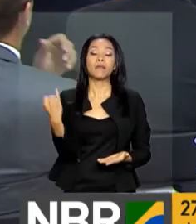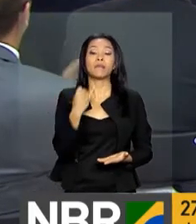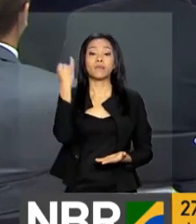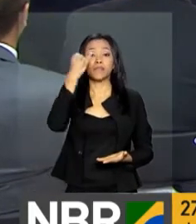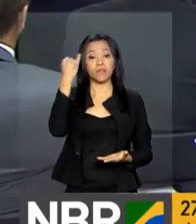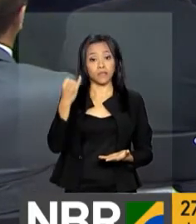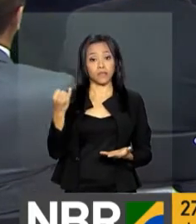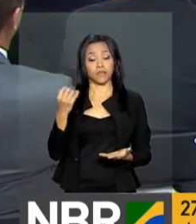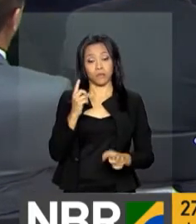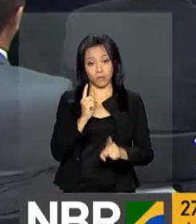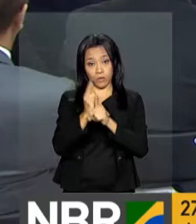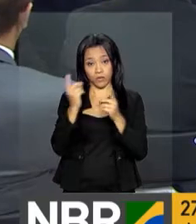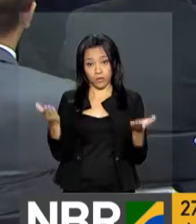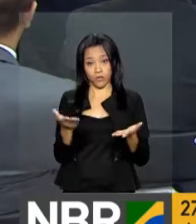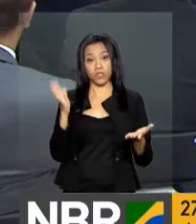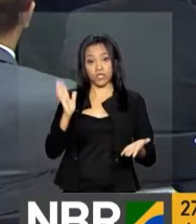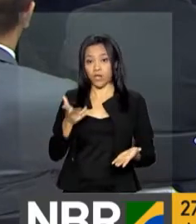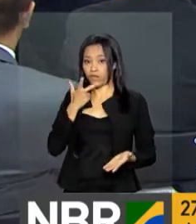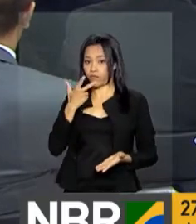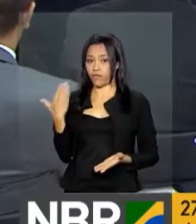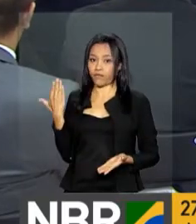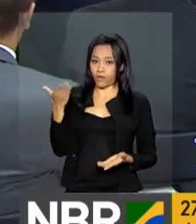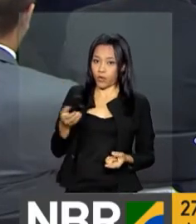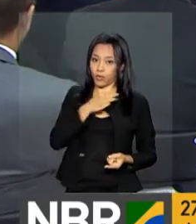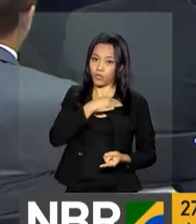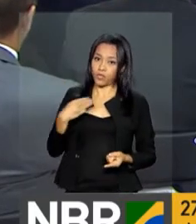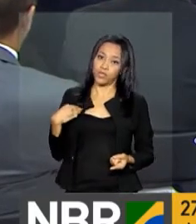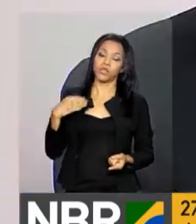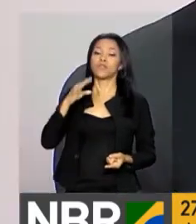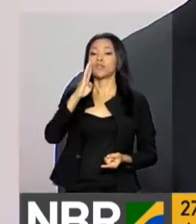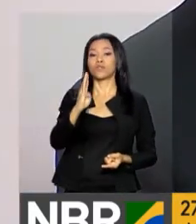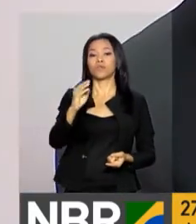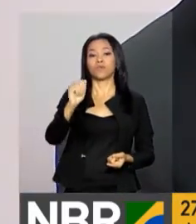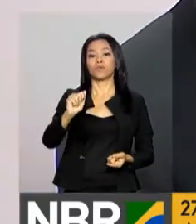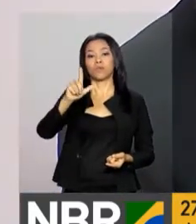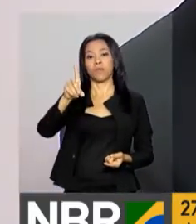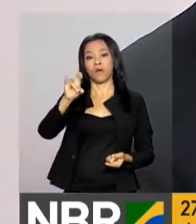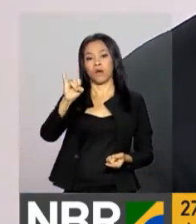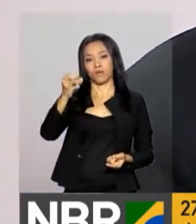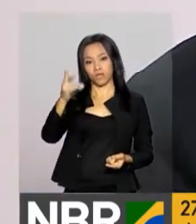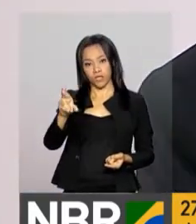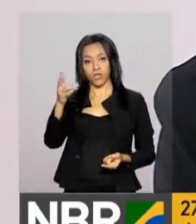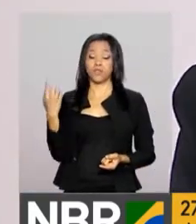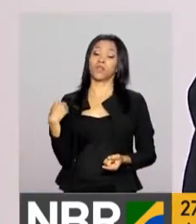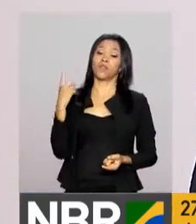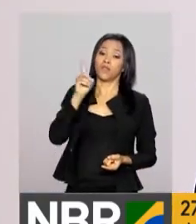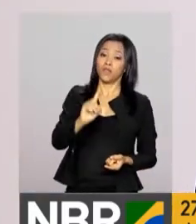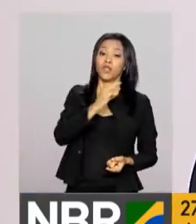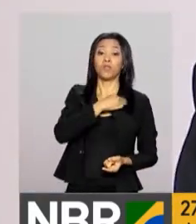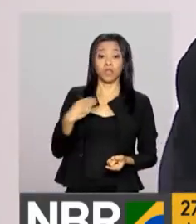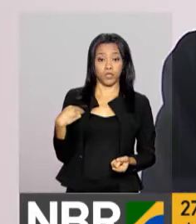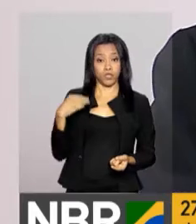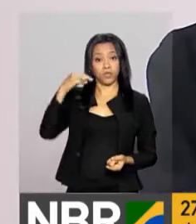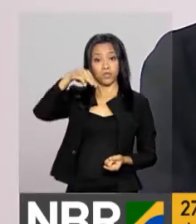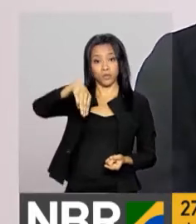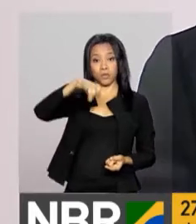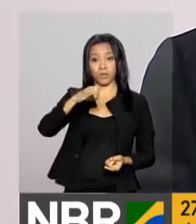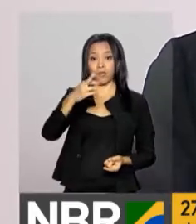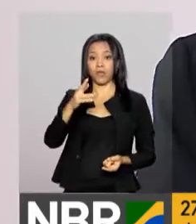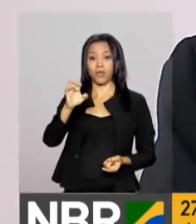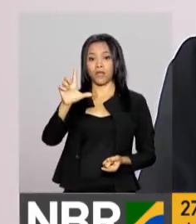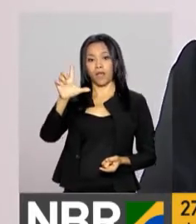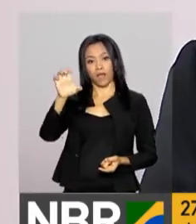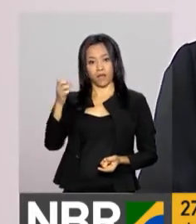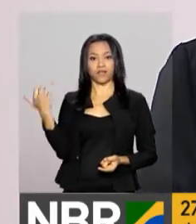como descrito pelo ministro aldir pelo ministro meirelles e pelos que se manifestaram ou seja a questão do saneamento